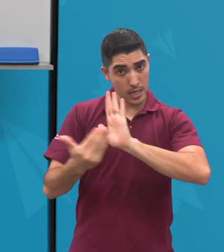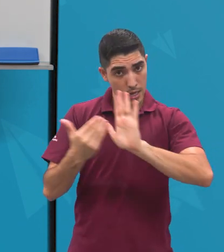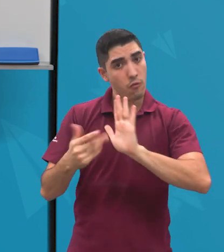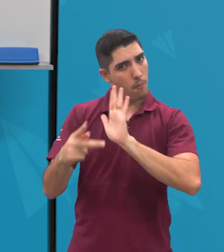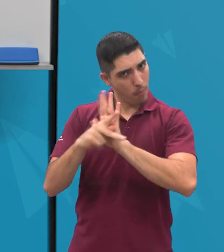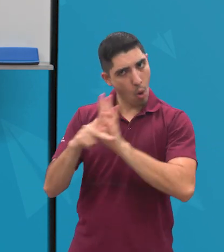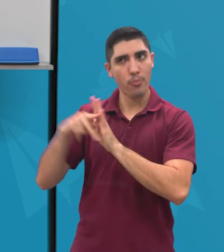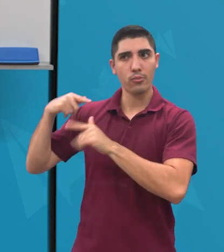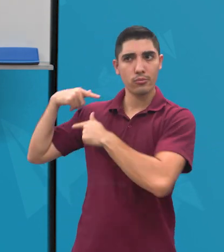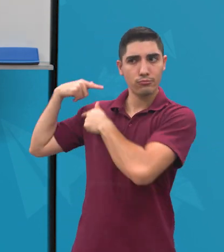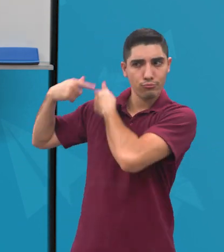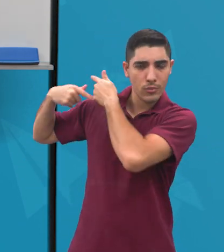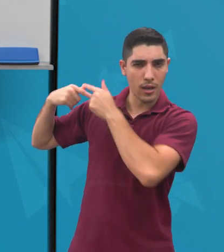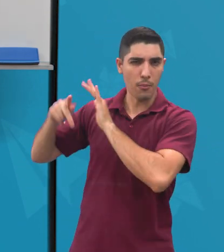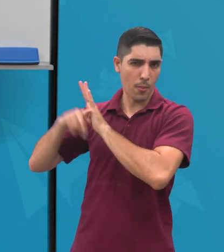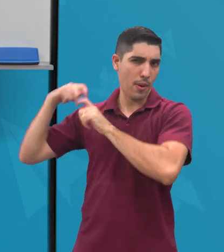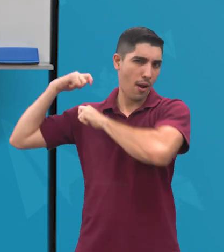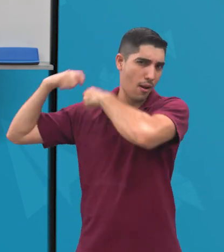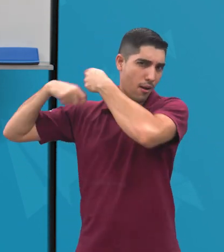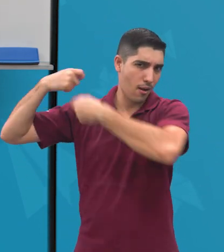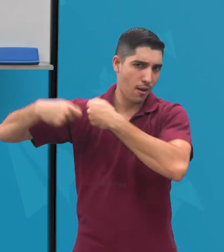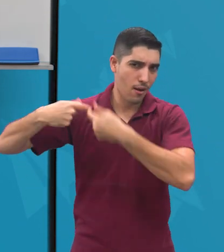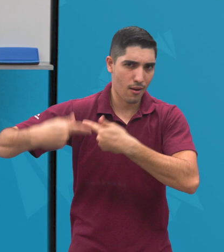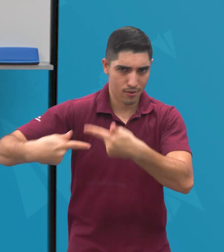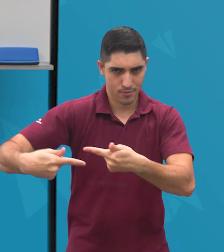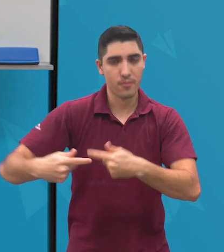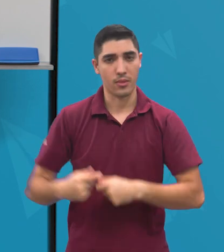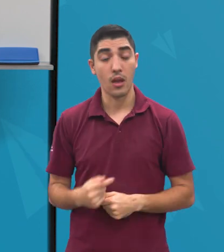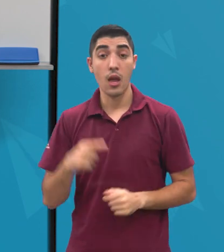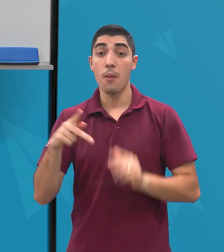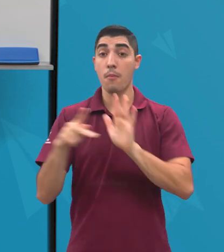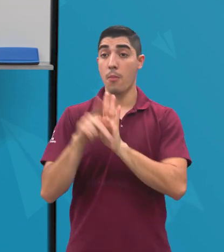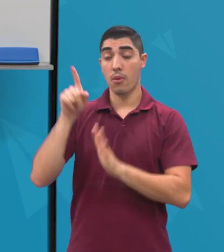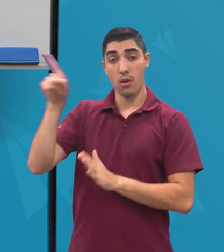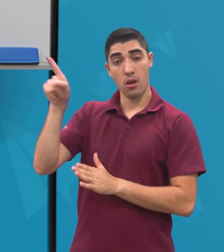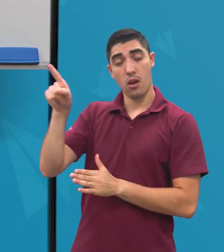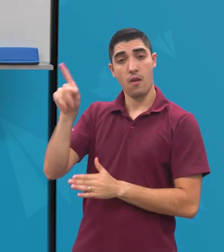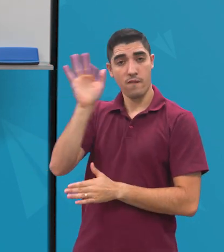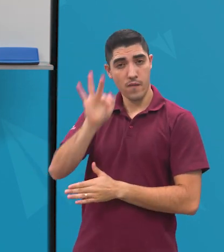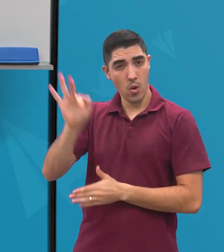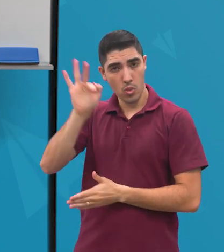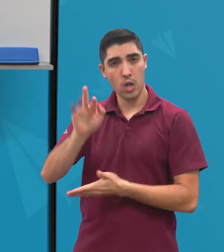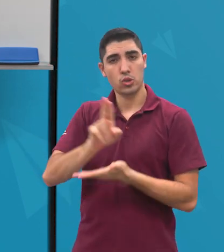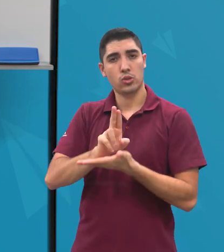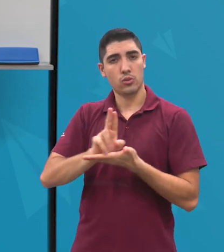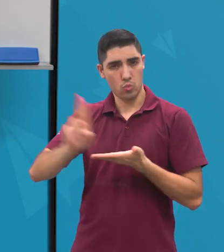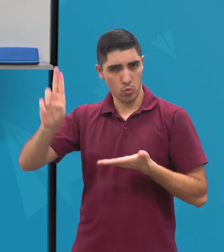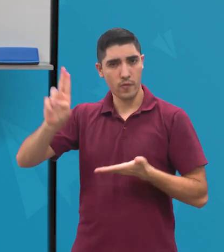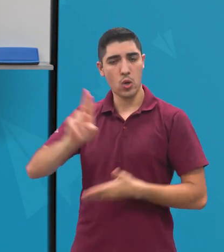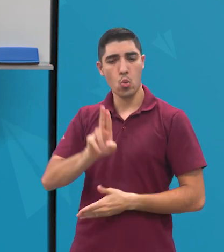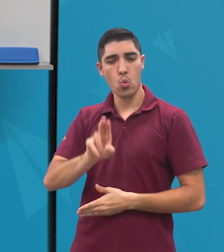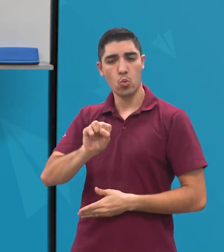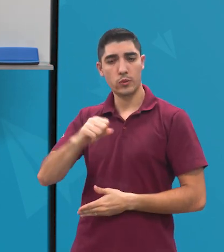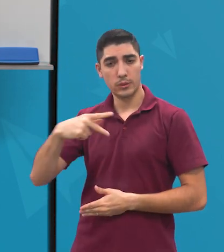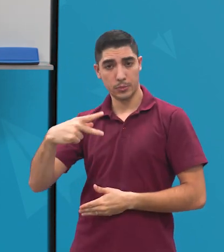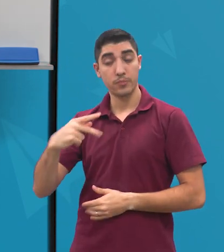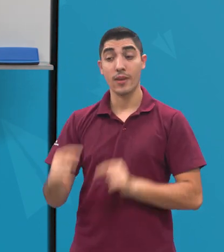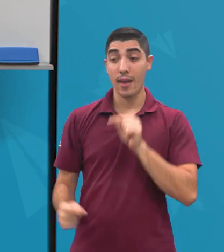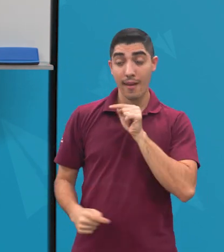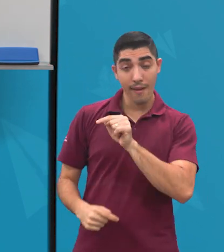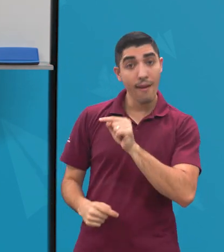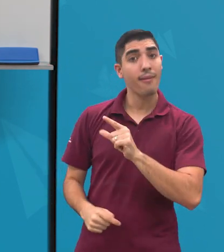editora da USP e ele contém vários mitos de Exu que